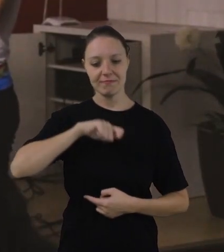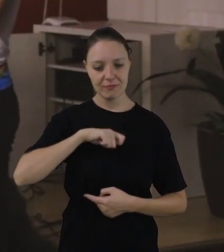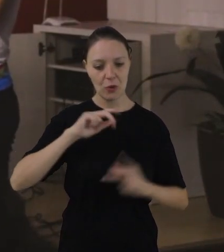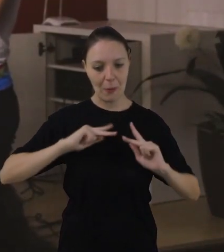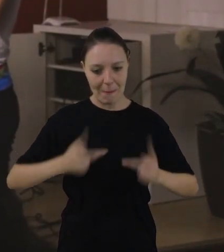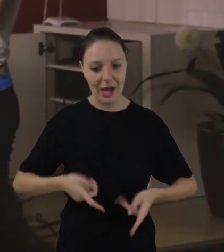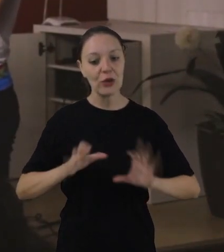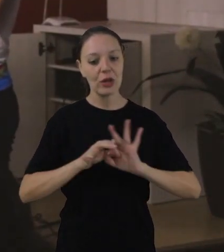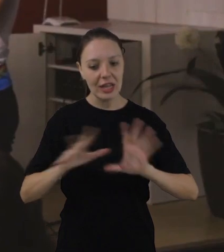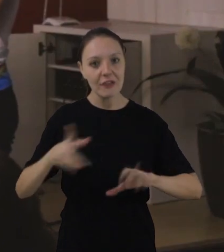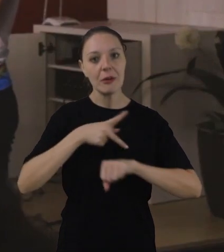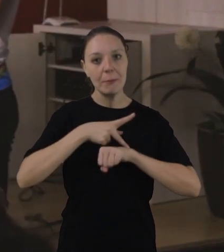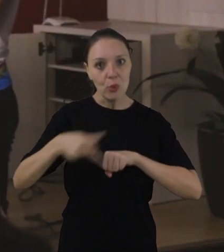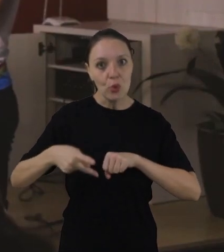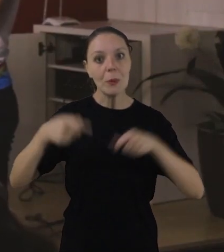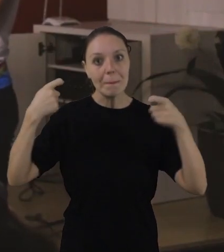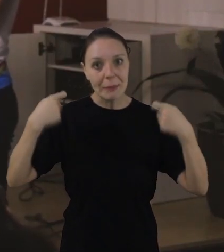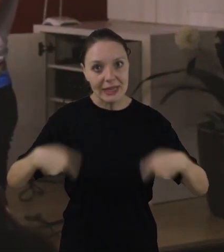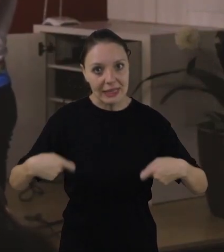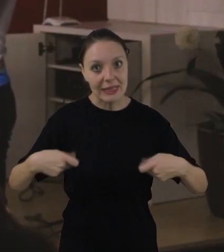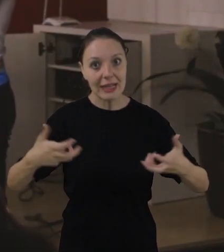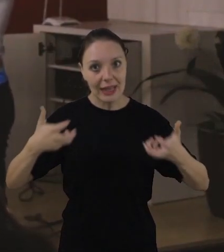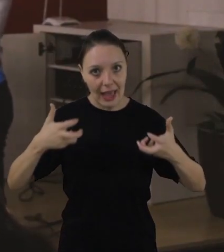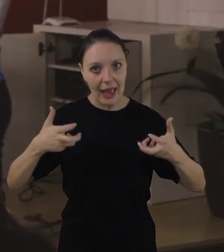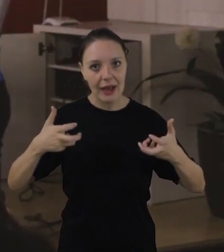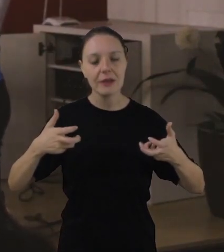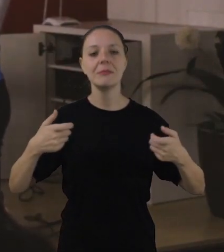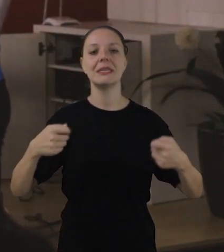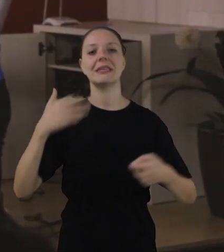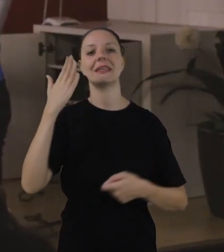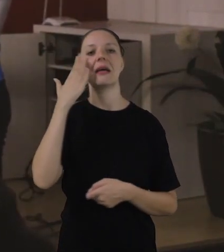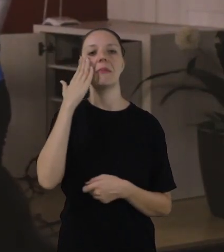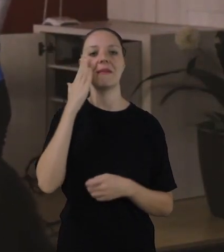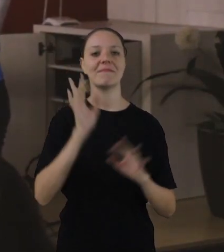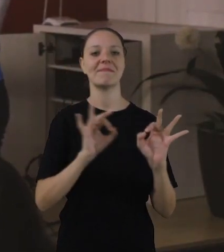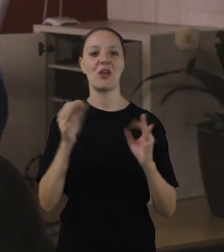verdade, a gente tem que saber dialogar com o pessoal lá de trás.